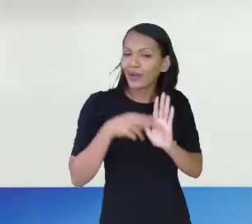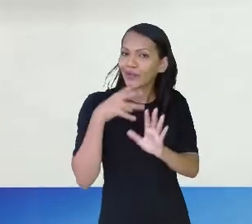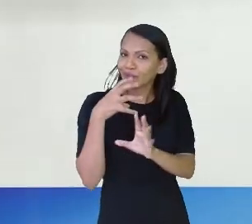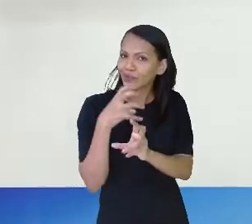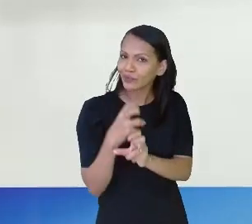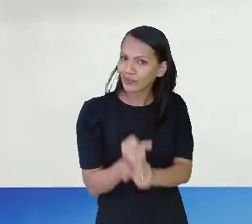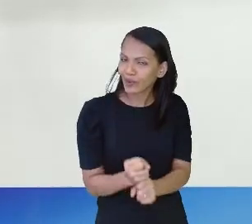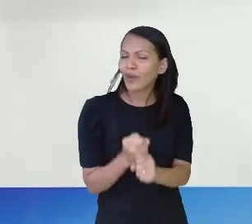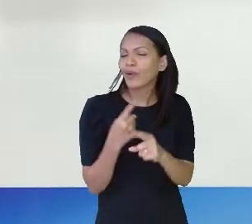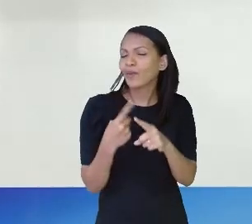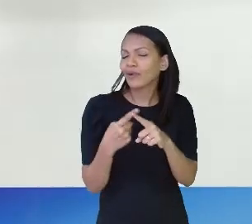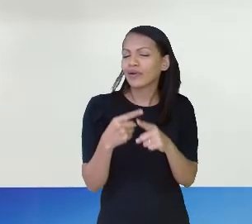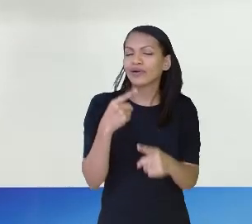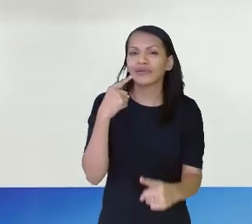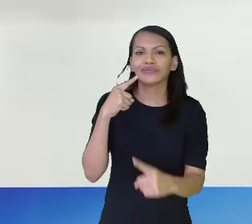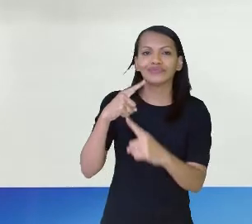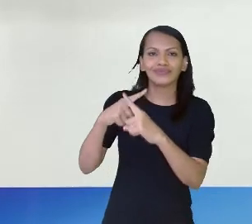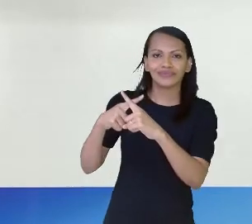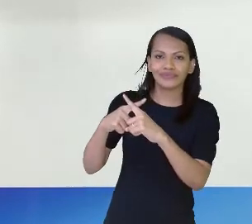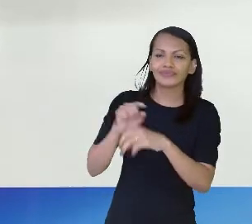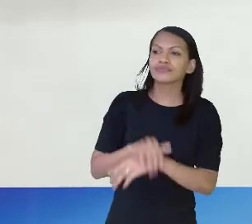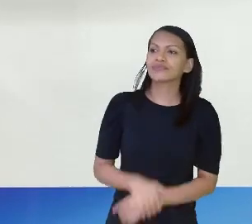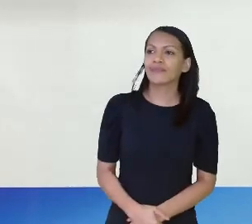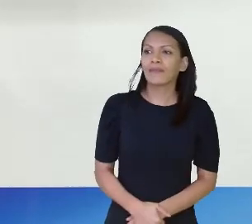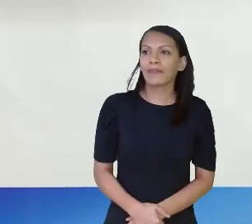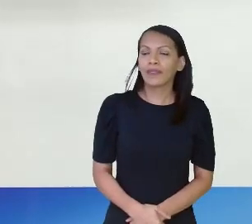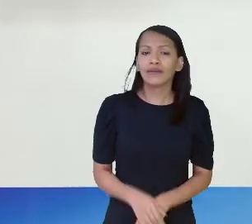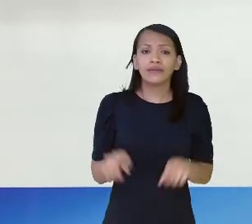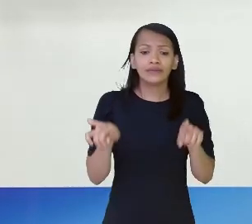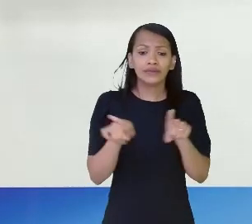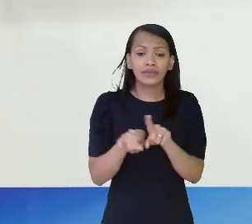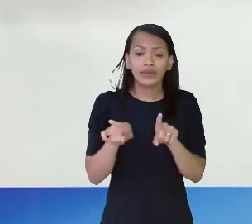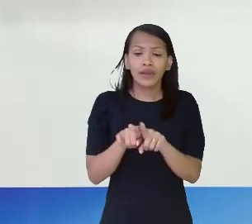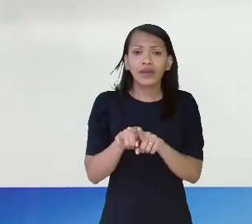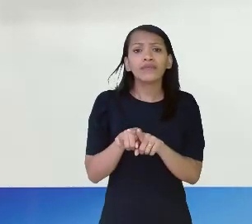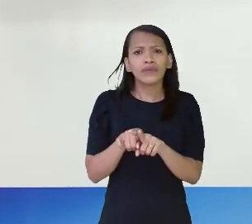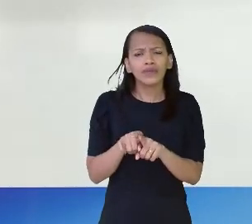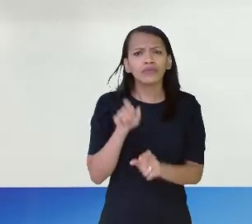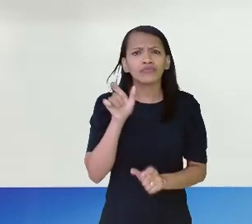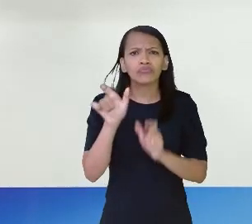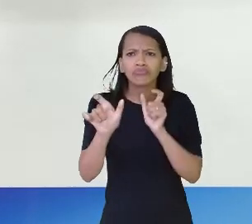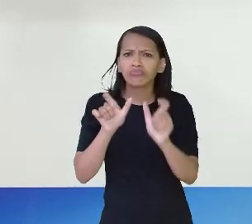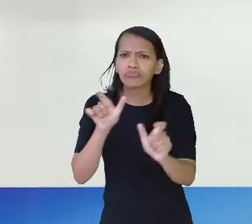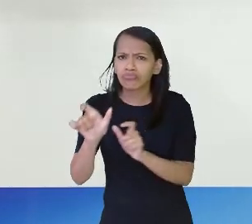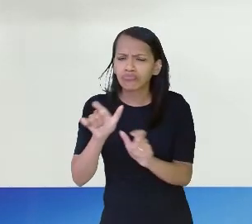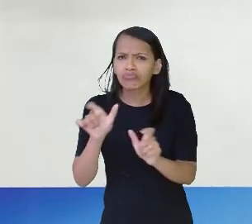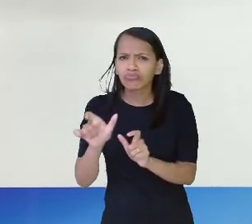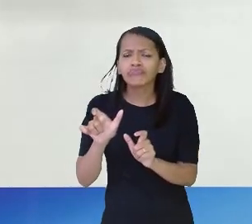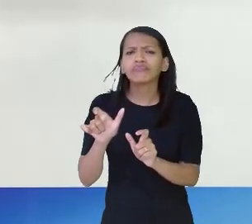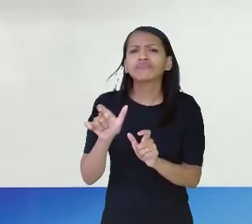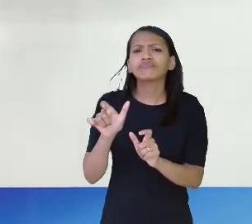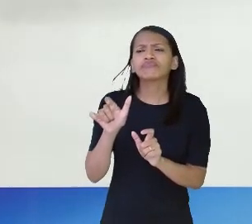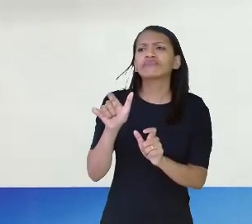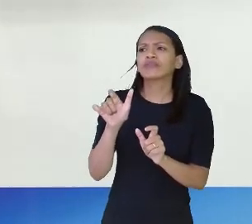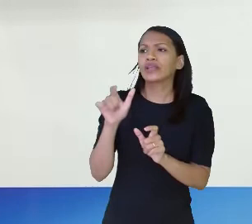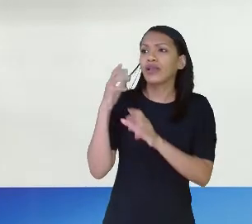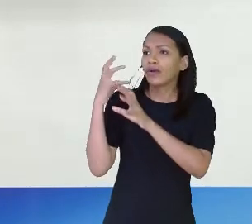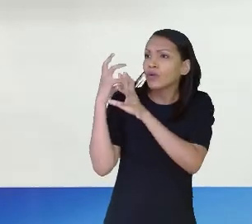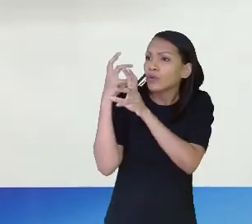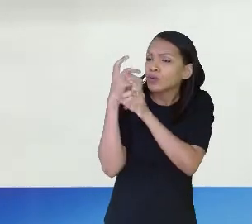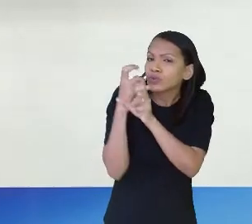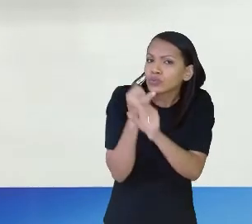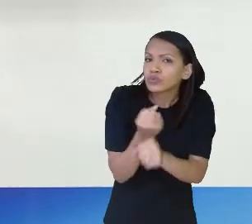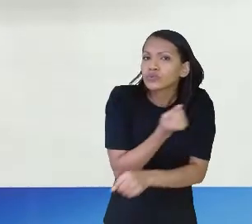termos, são chamados de fatores os números que multiplicamos. e o produto é o resultado